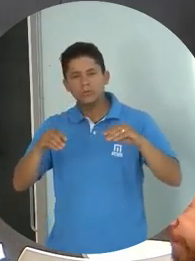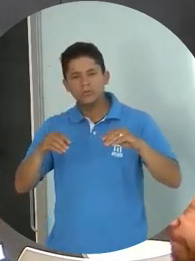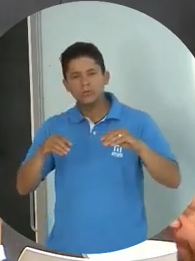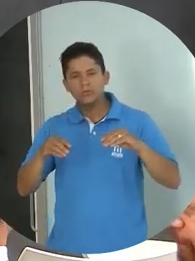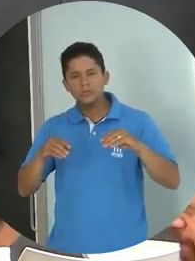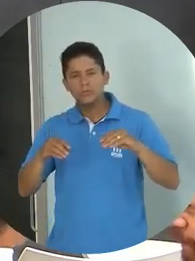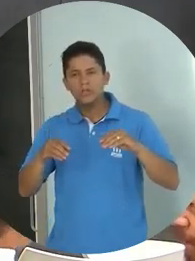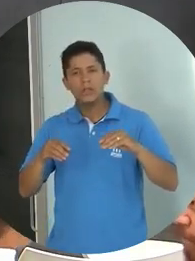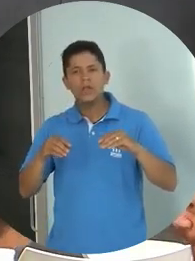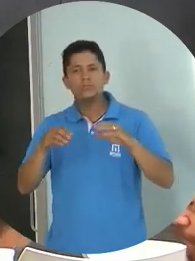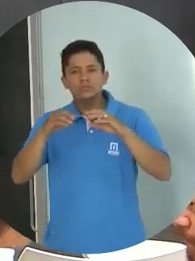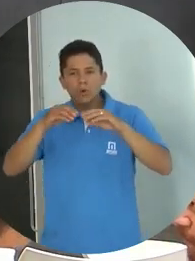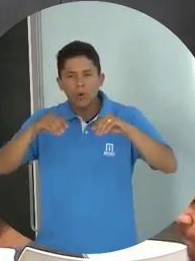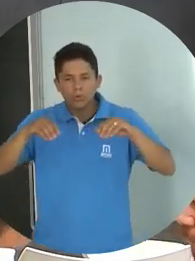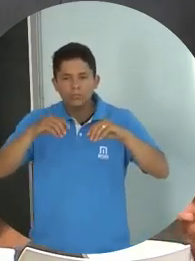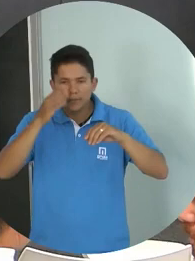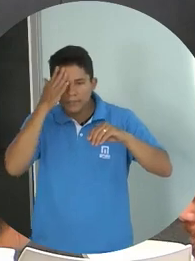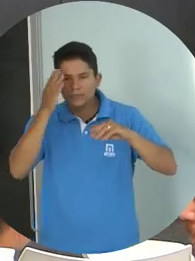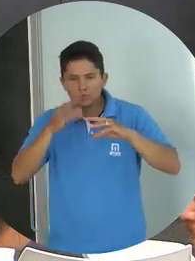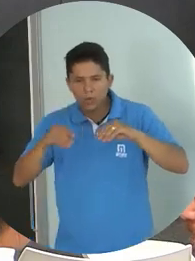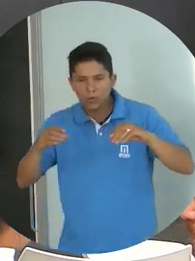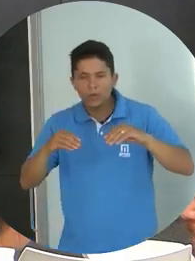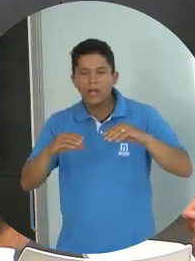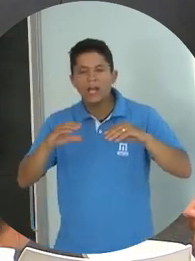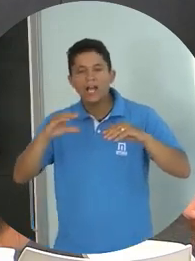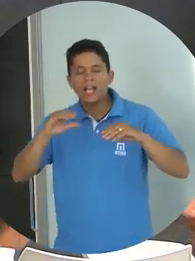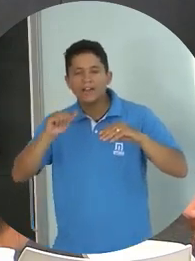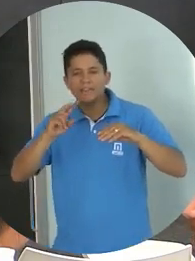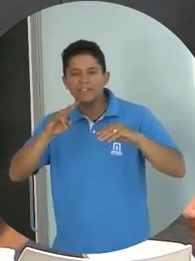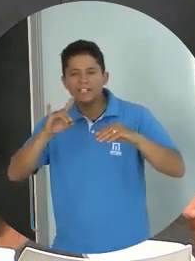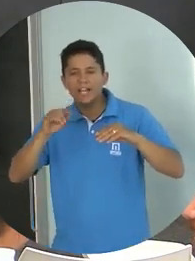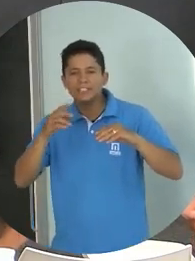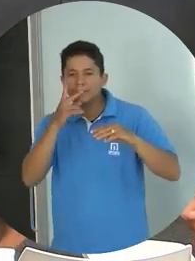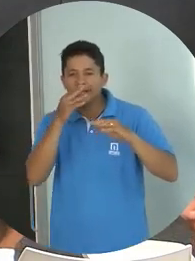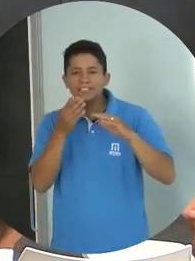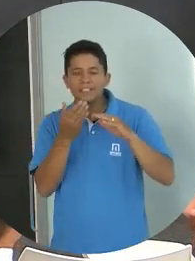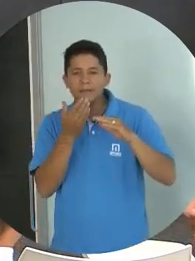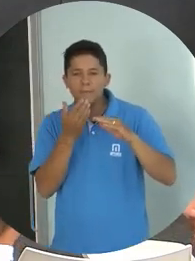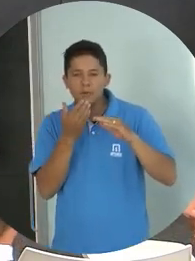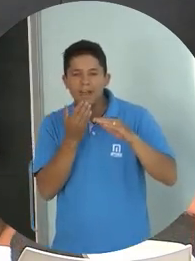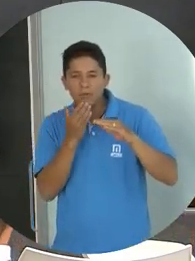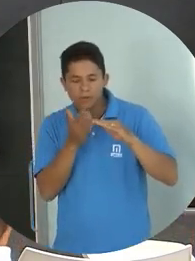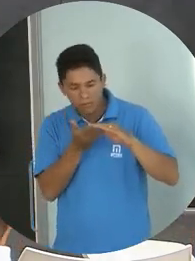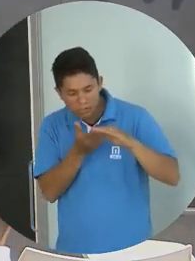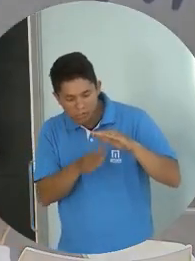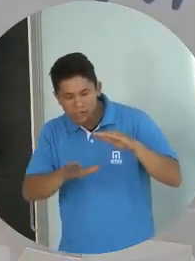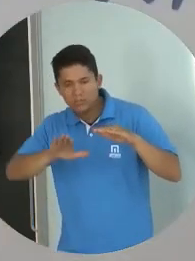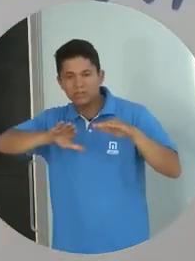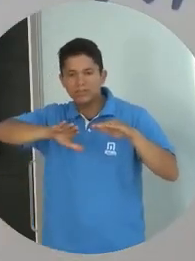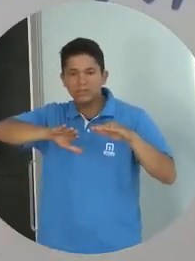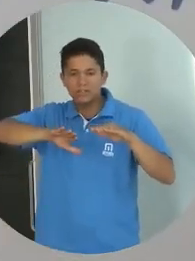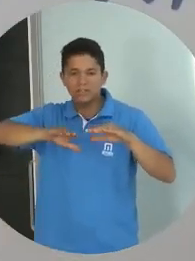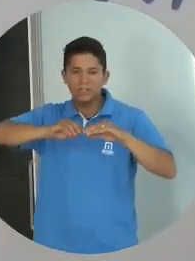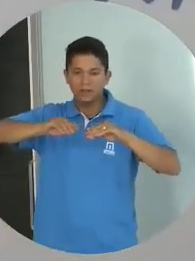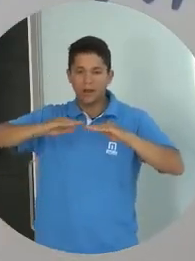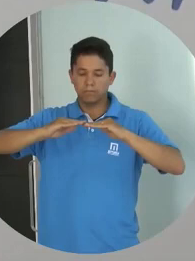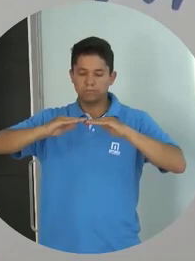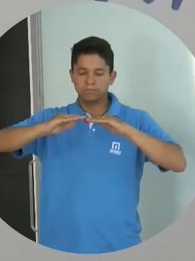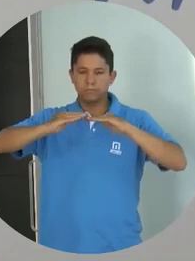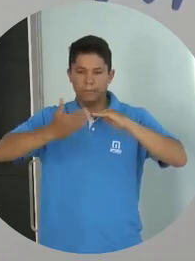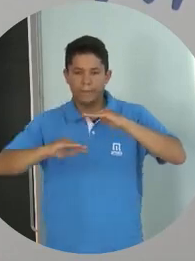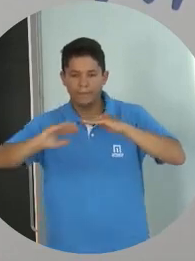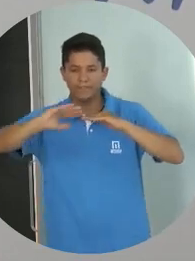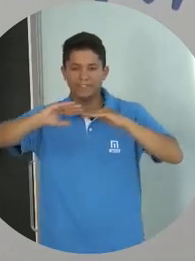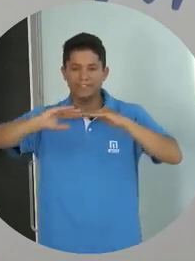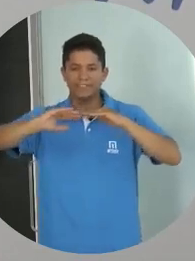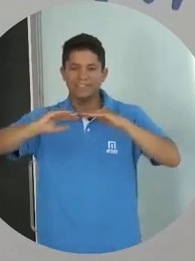custo inicial, né? Uma planilha inicial. Então, assim, como é que a gente faria essa quantificação? Né? A gente não tem errado muito, não, né? A gente